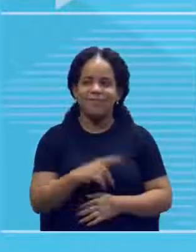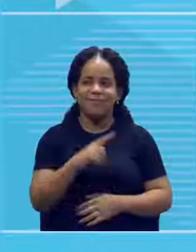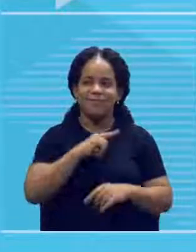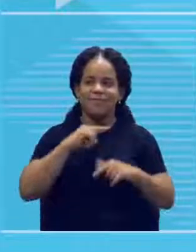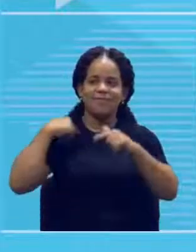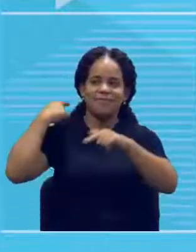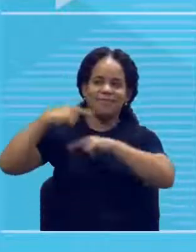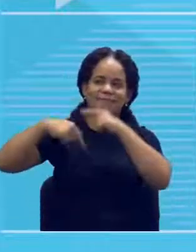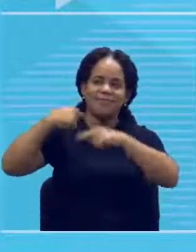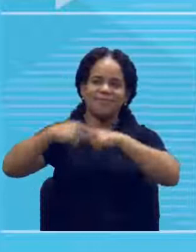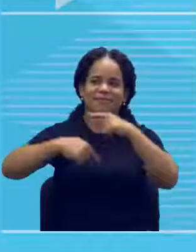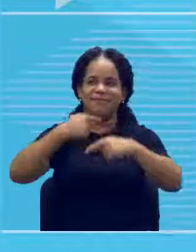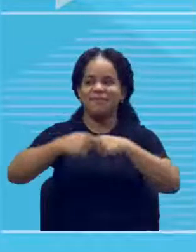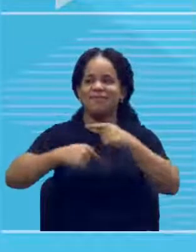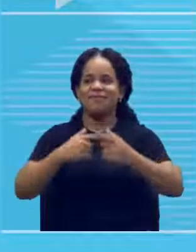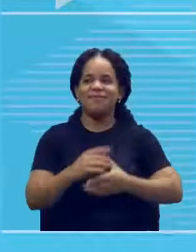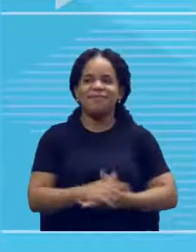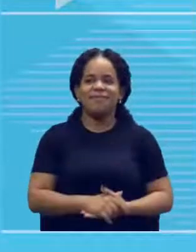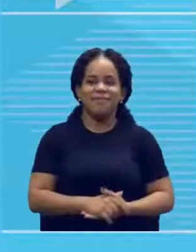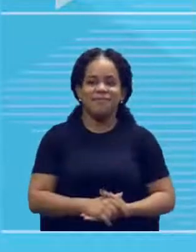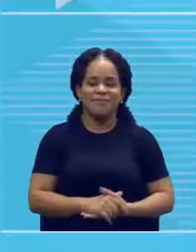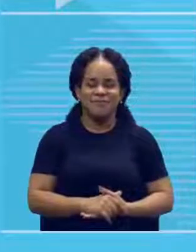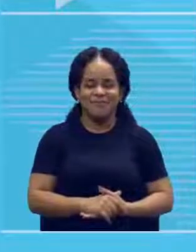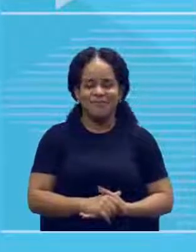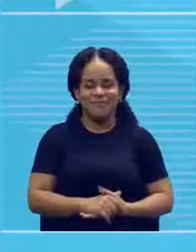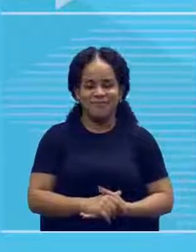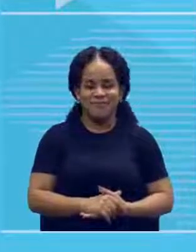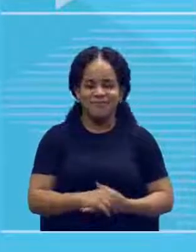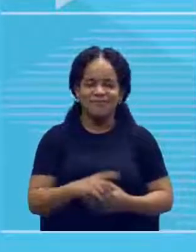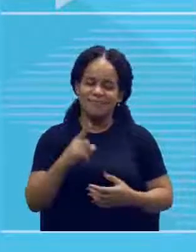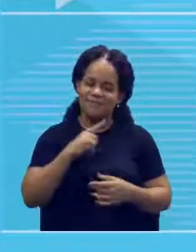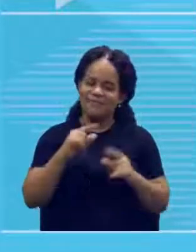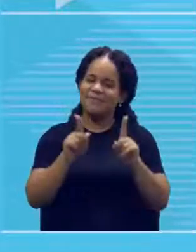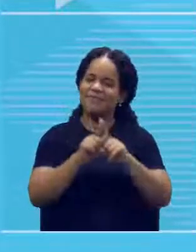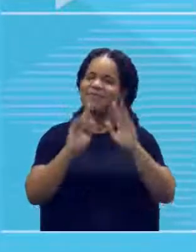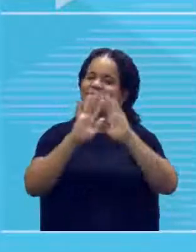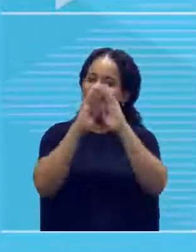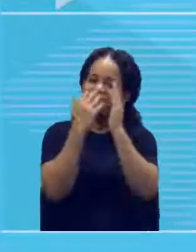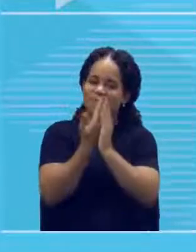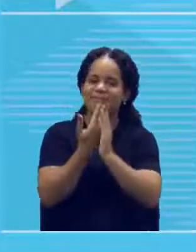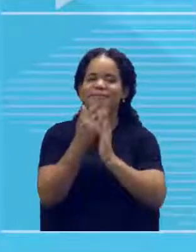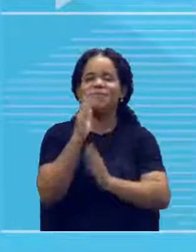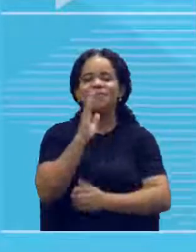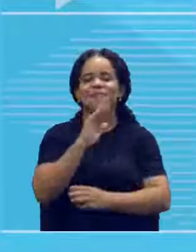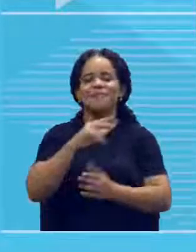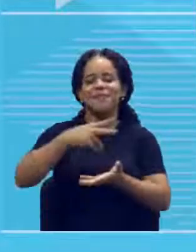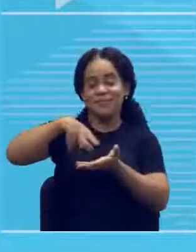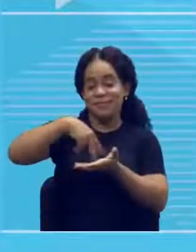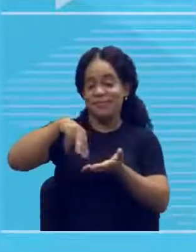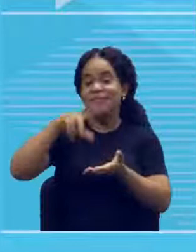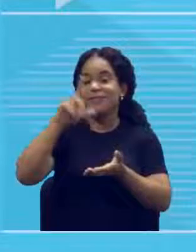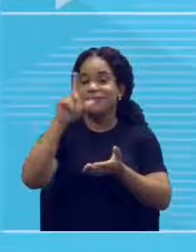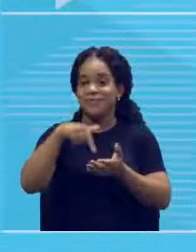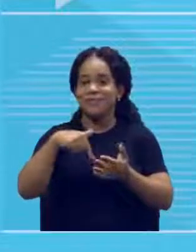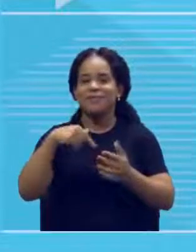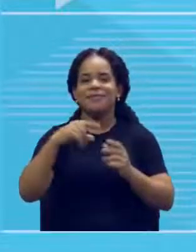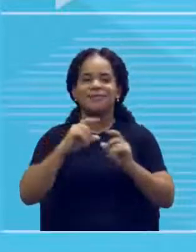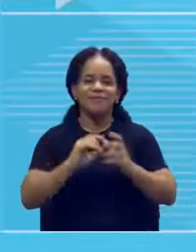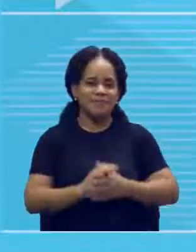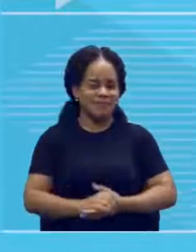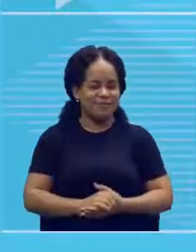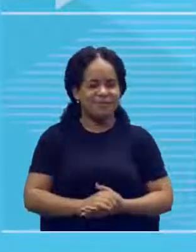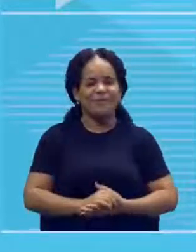de gerações passadas, né, de muito tempo atrás. E as escolas de dança funcionam também junto aos santuários, né?